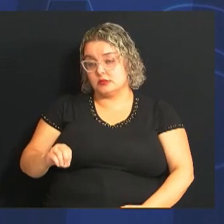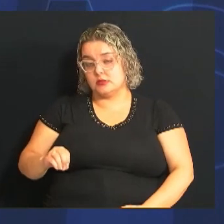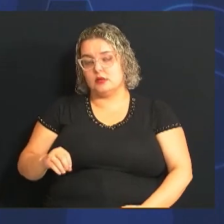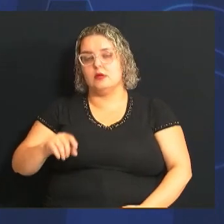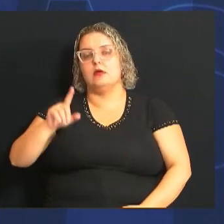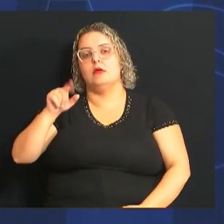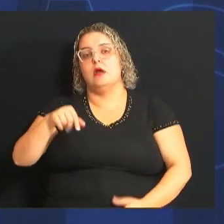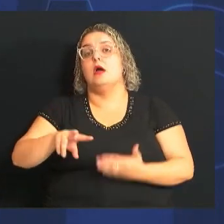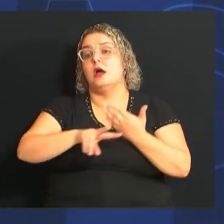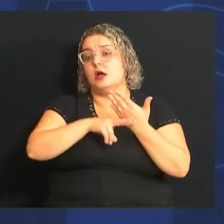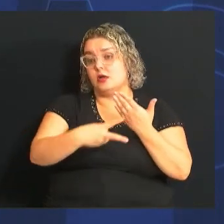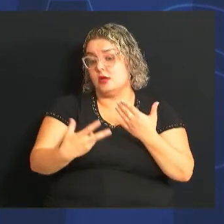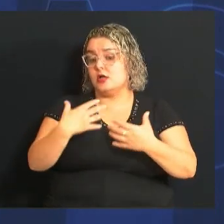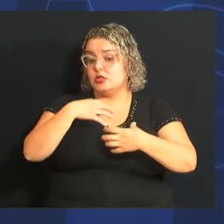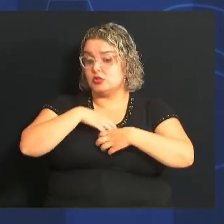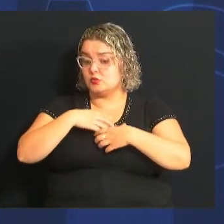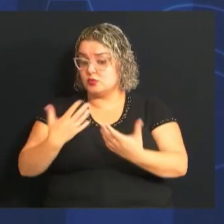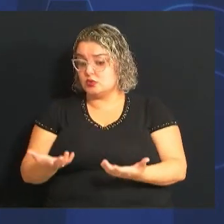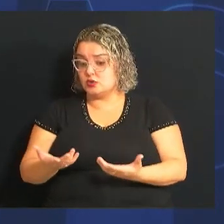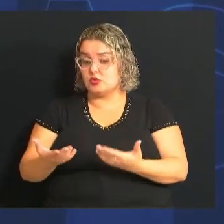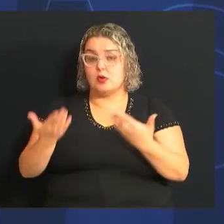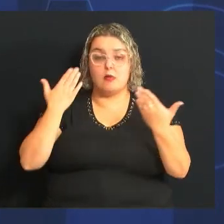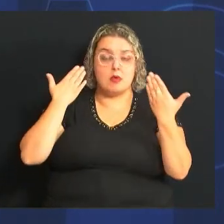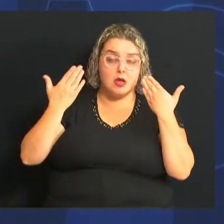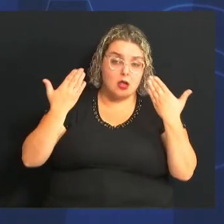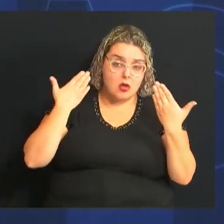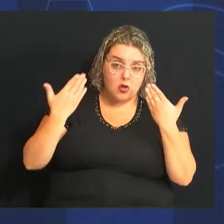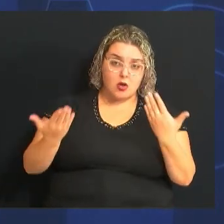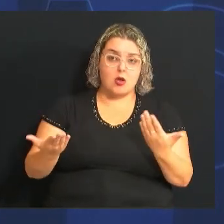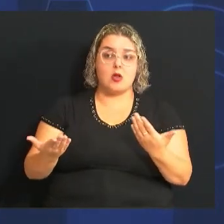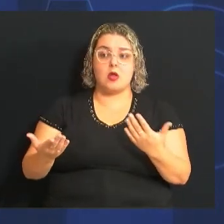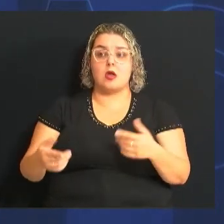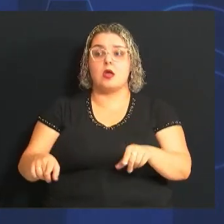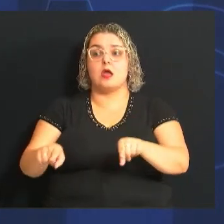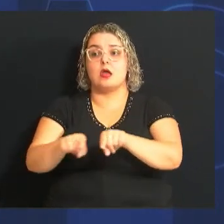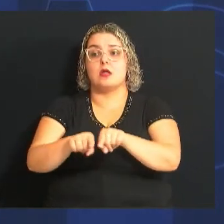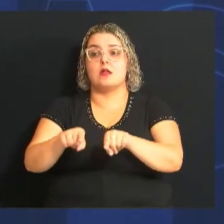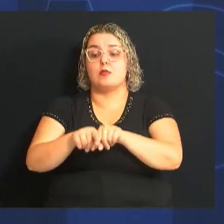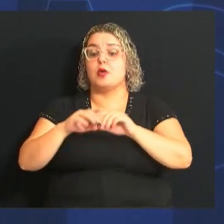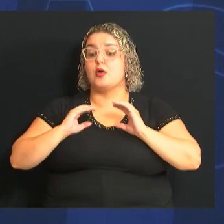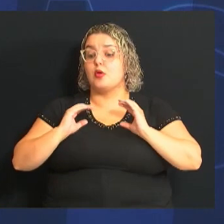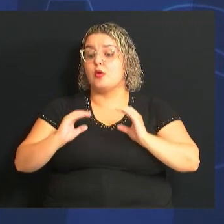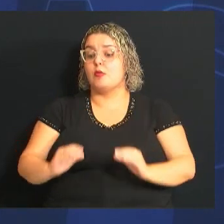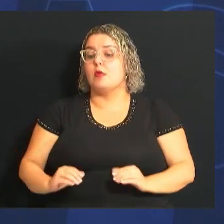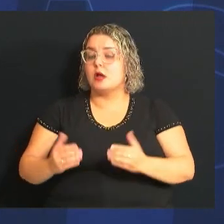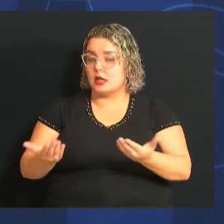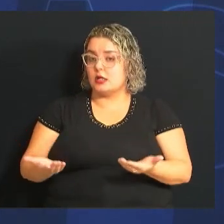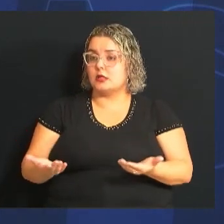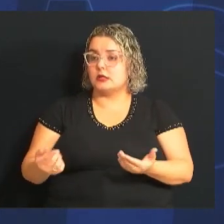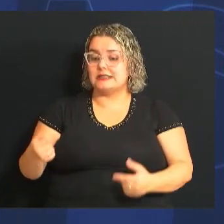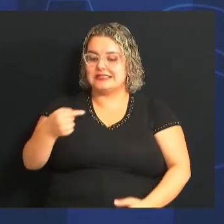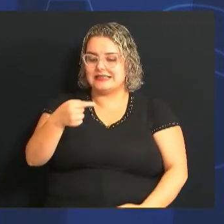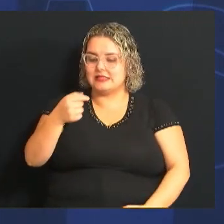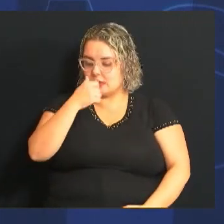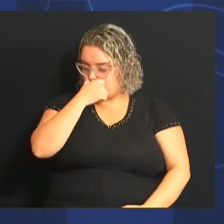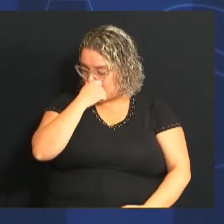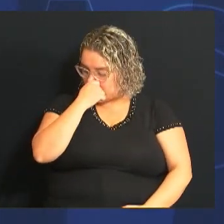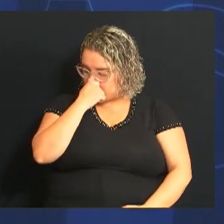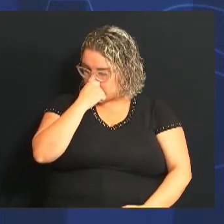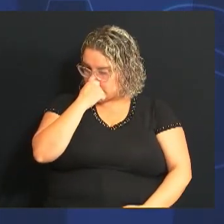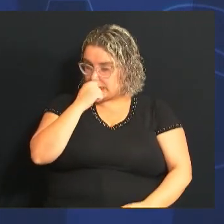consequências emocionais, psicológicas e comportamentais negativas a todos